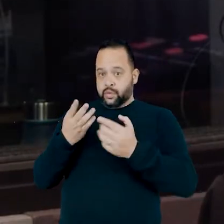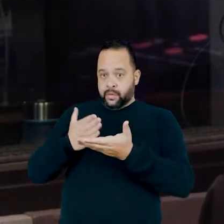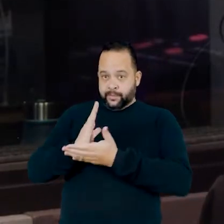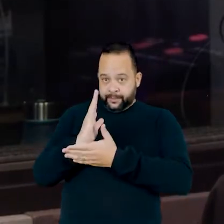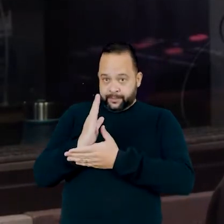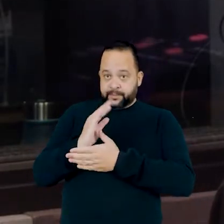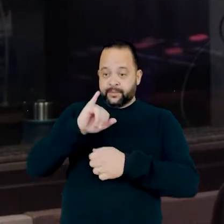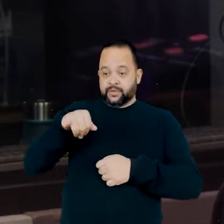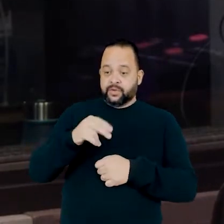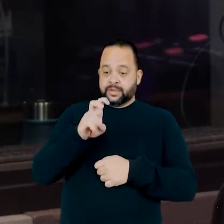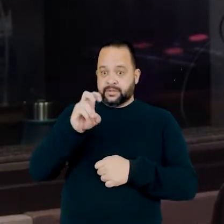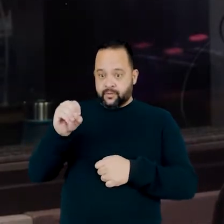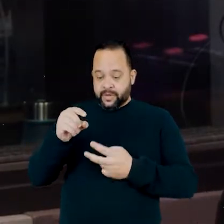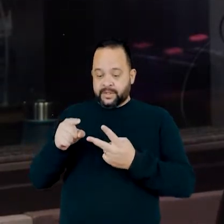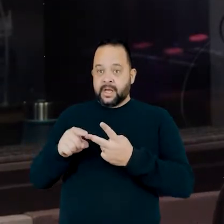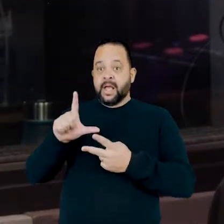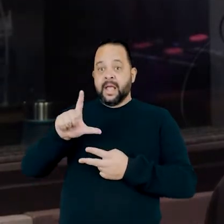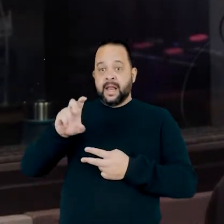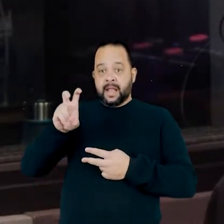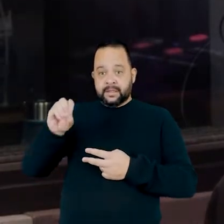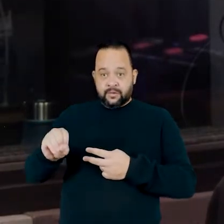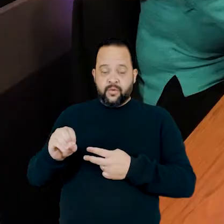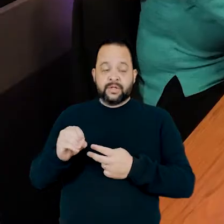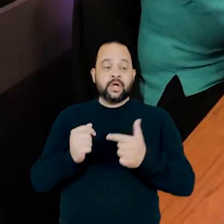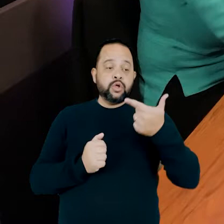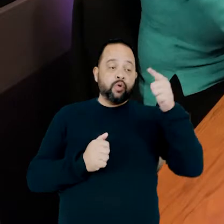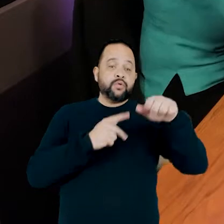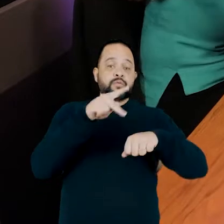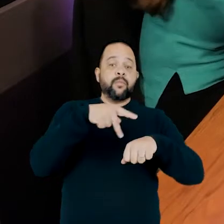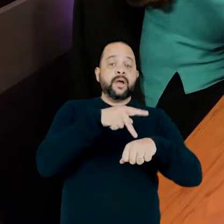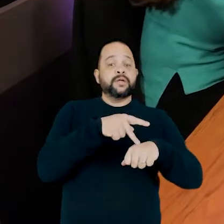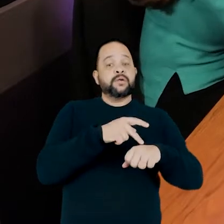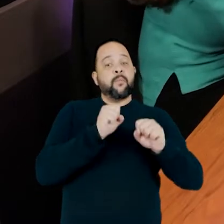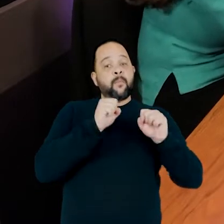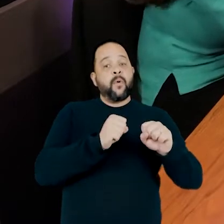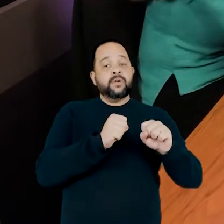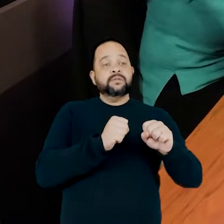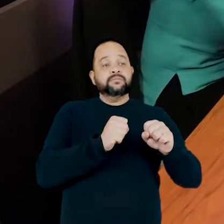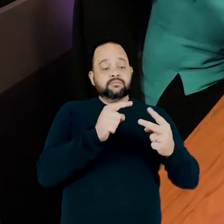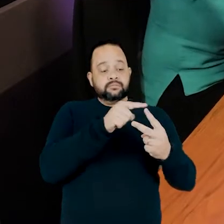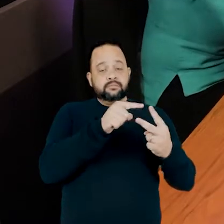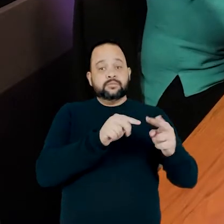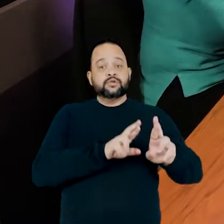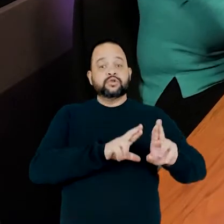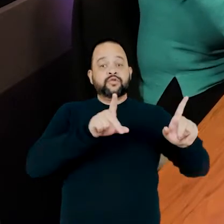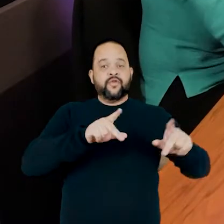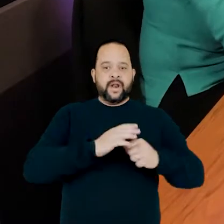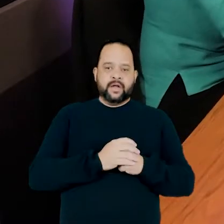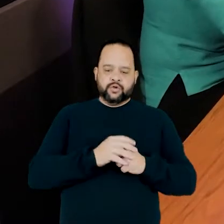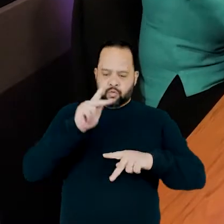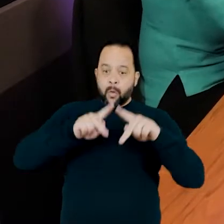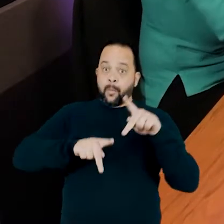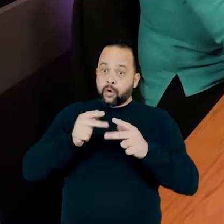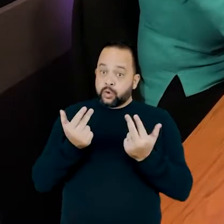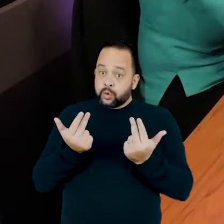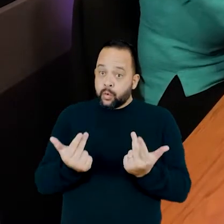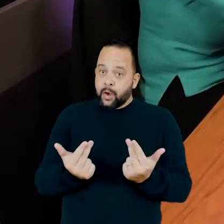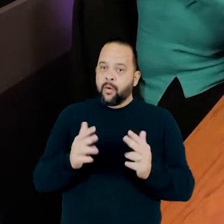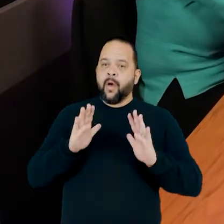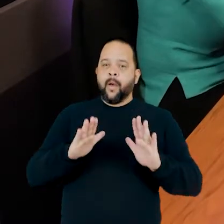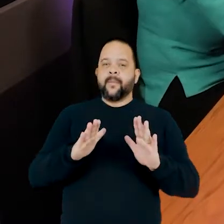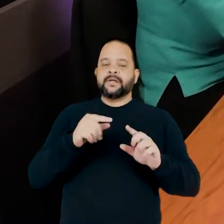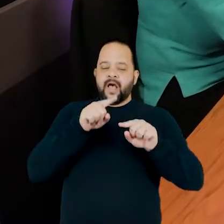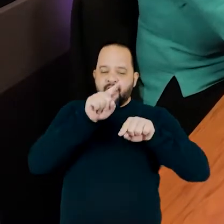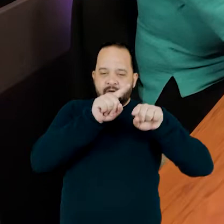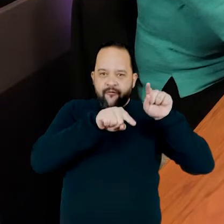J50 e a L50. Em outros países, pode ser outras bandas. O produto em si é o mesmo, né? O que muda é o range de